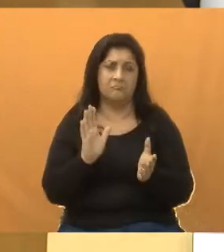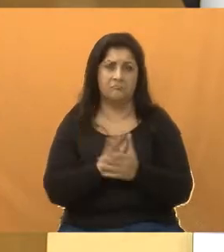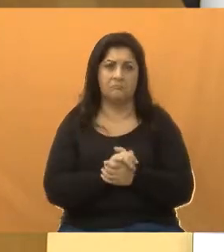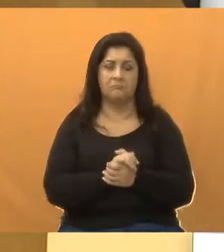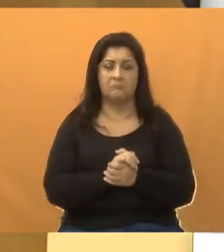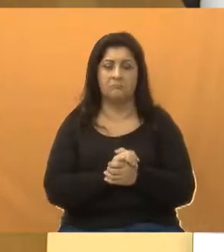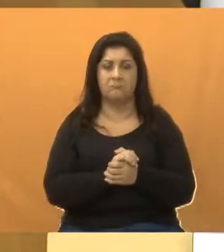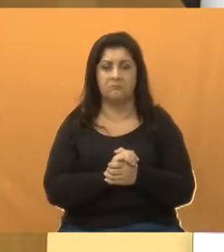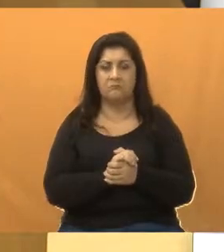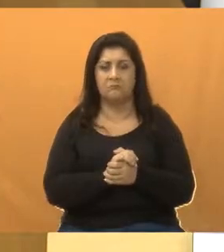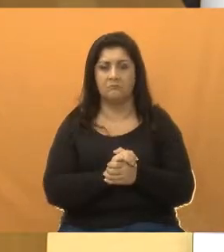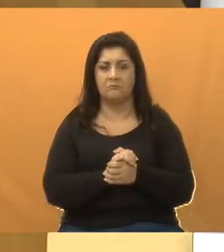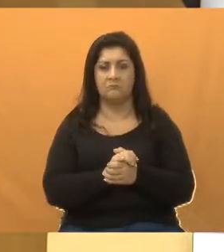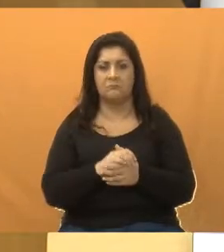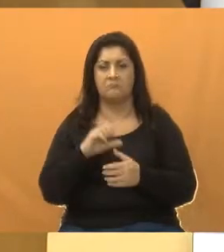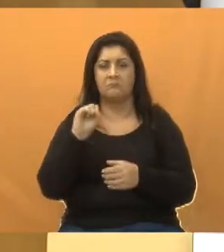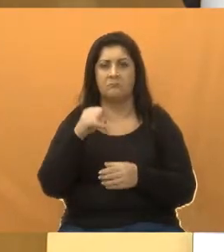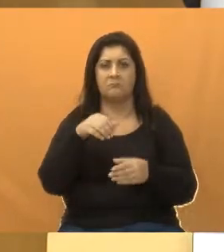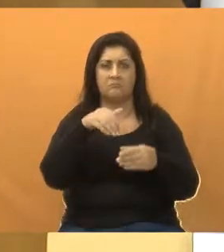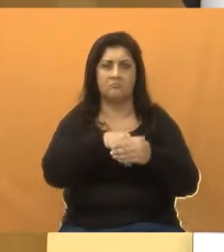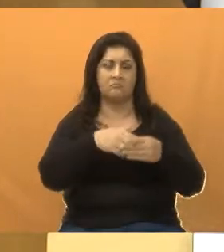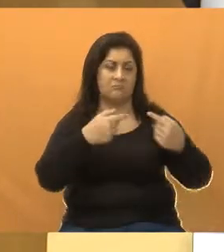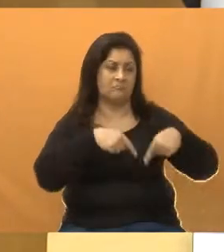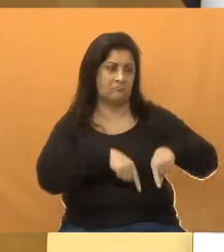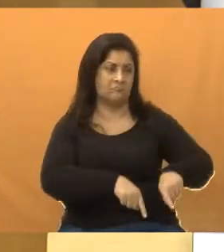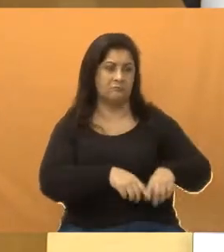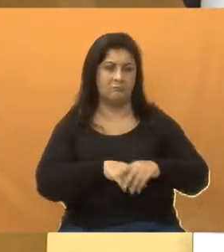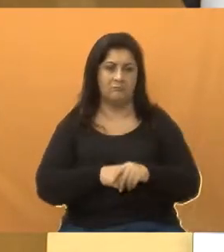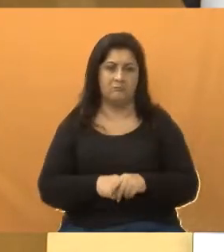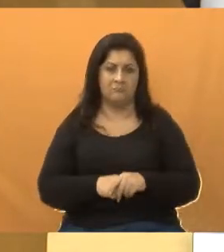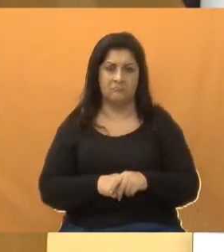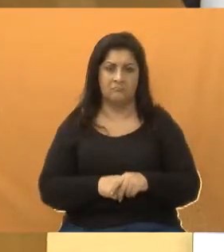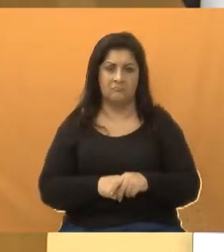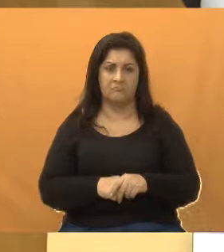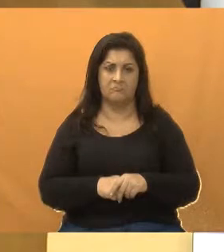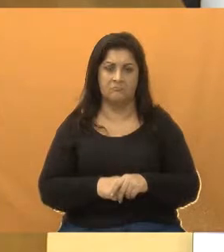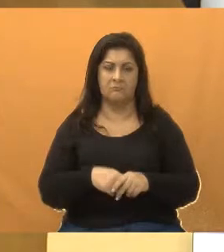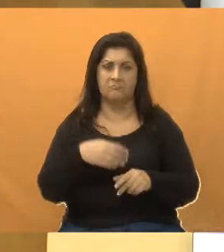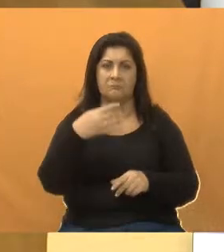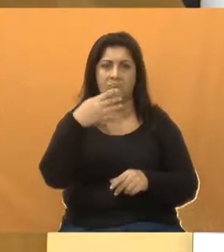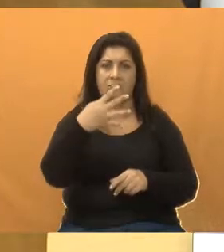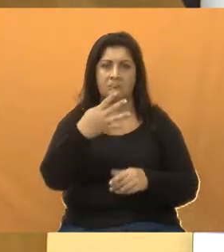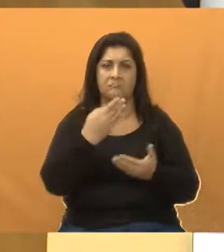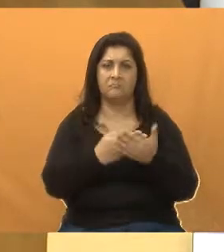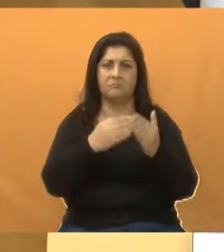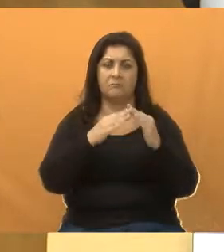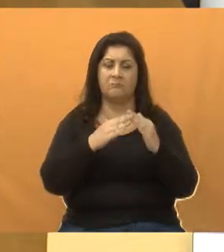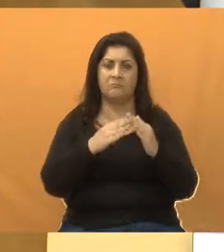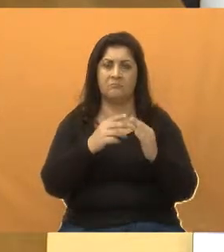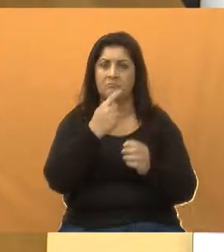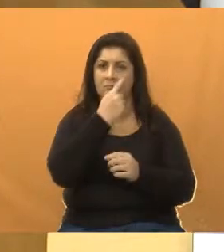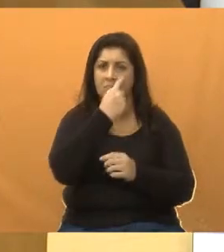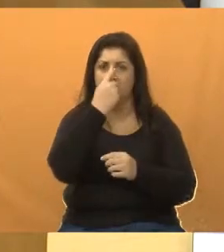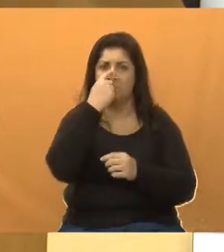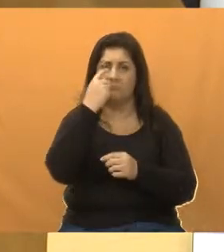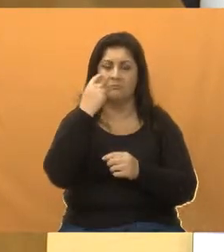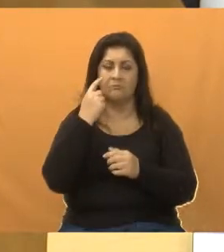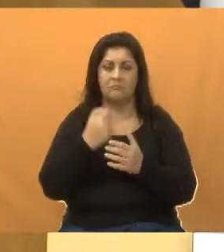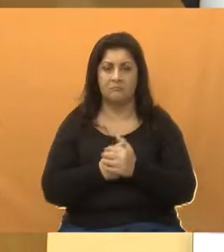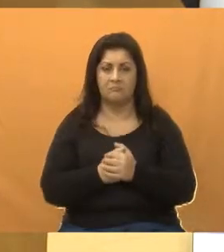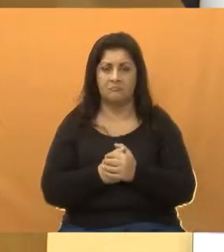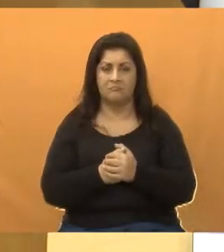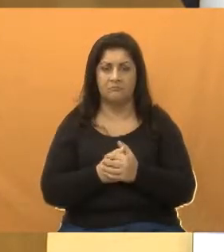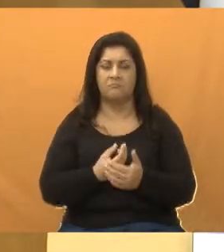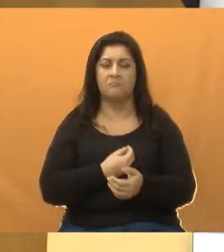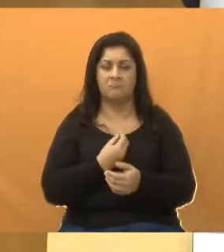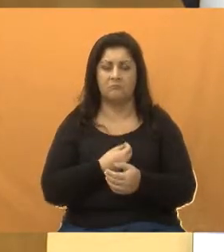Claro. Se eu voto contra, eu voto contra 4 escolas do Parque Minha Lua que vai ser isento. E eu moro